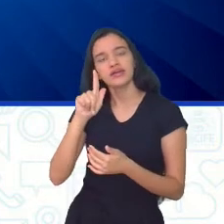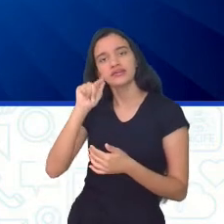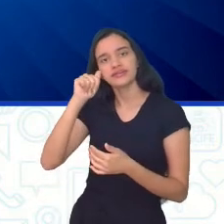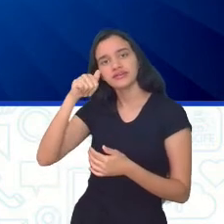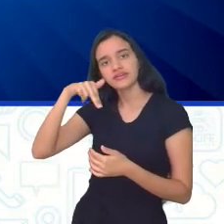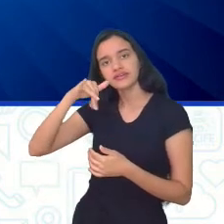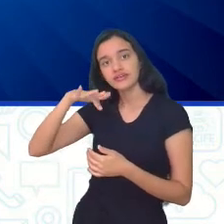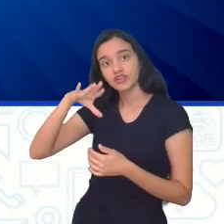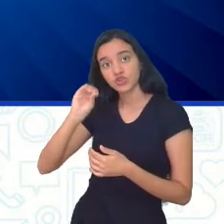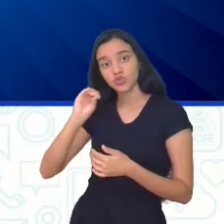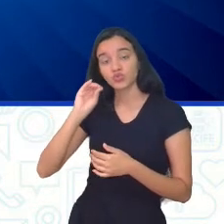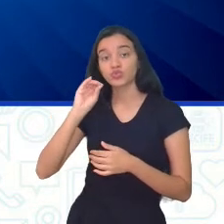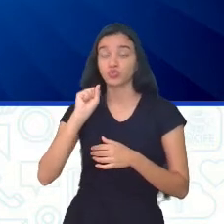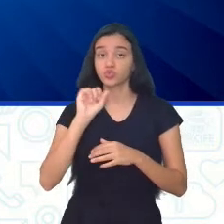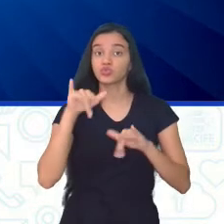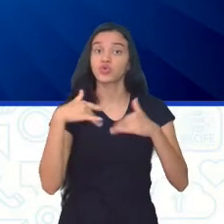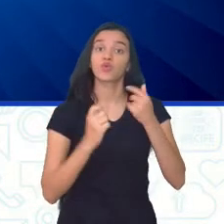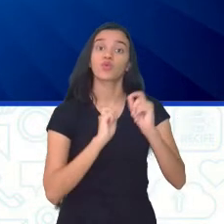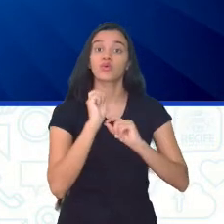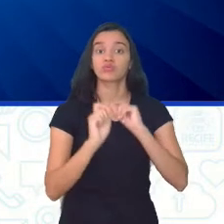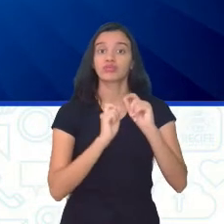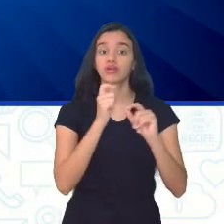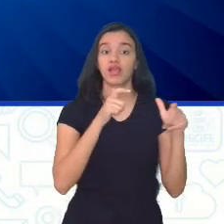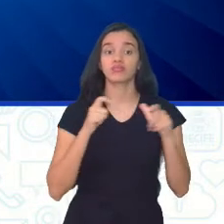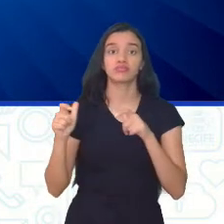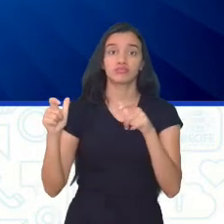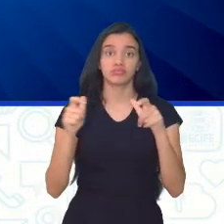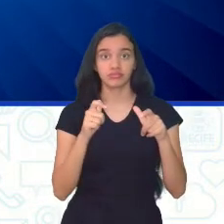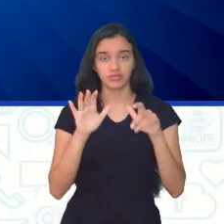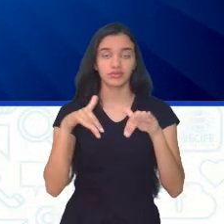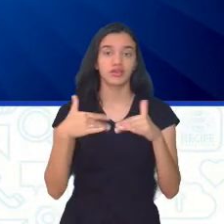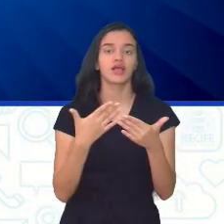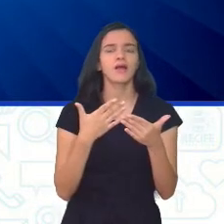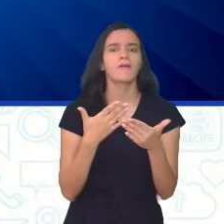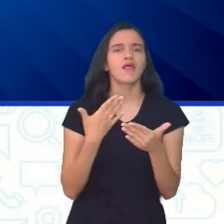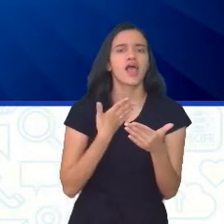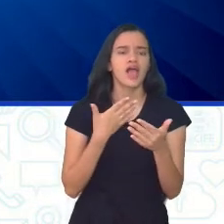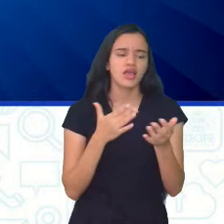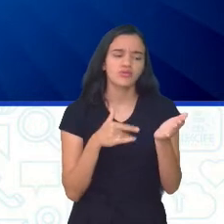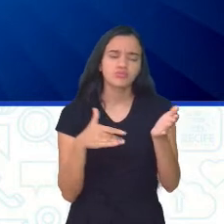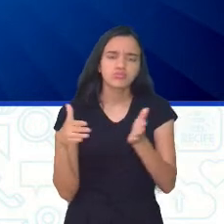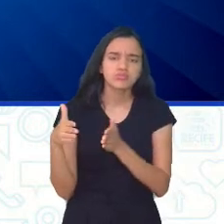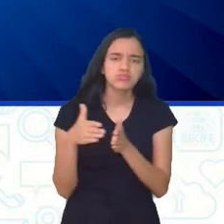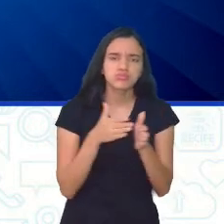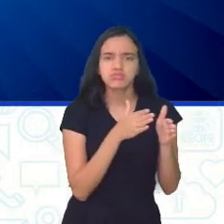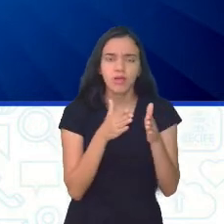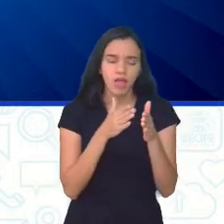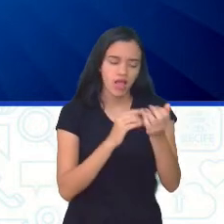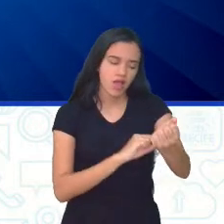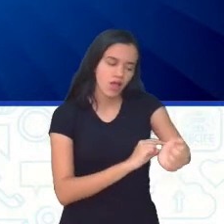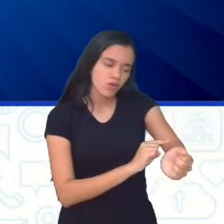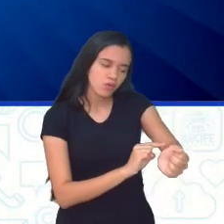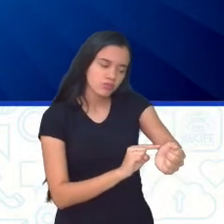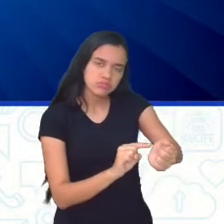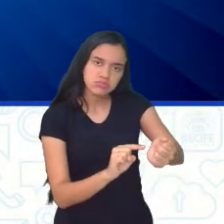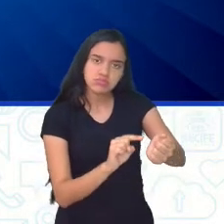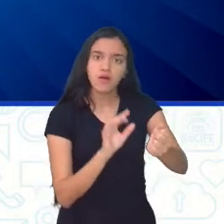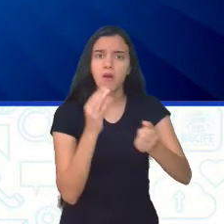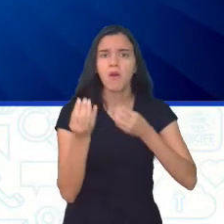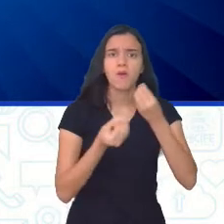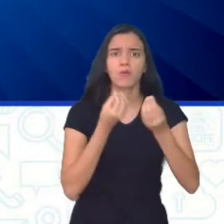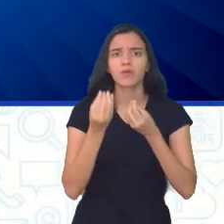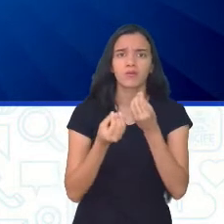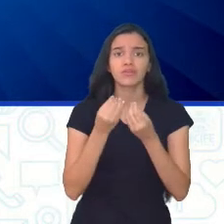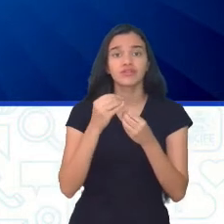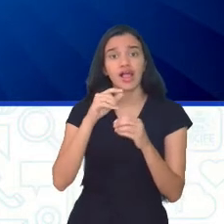são regiões dilatadas que estão localizadas nos caminhos percorridos pelos nervos. Então, é como se fosse, quando ele